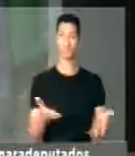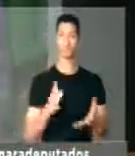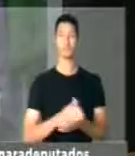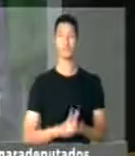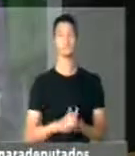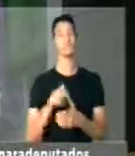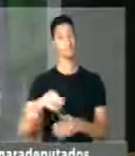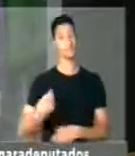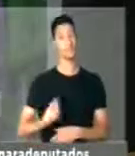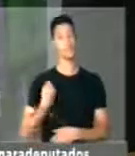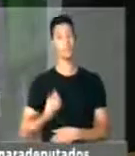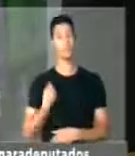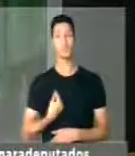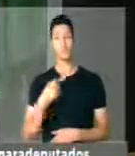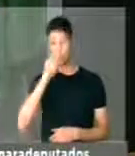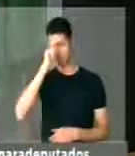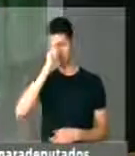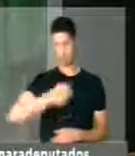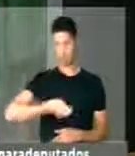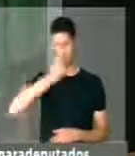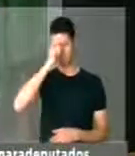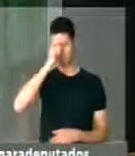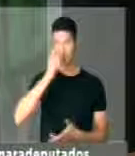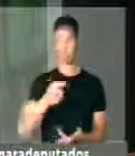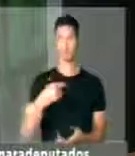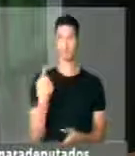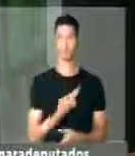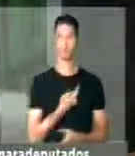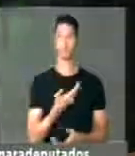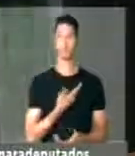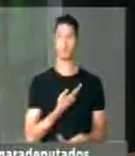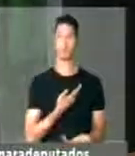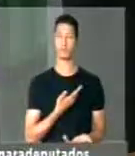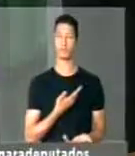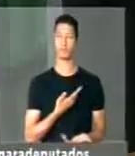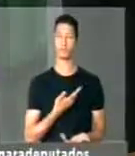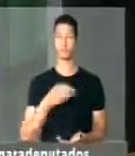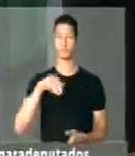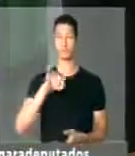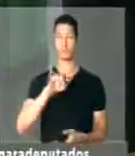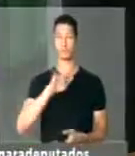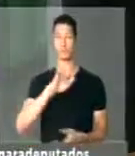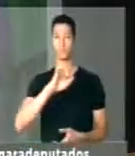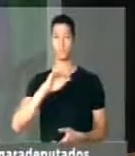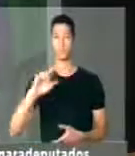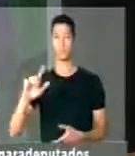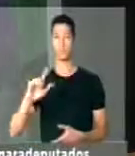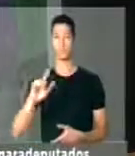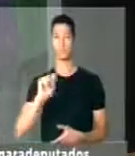convidados aqui presentes para homenagear nosso querido Miguel Arraes,